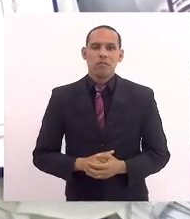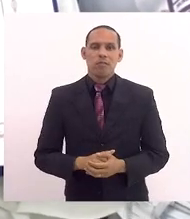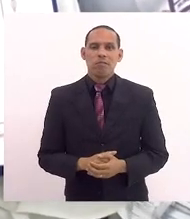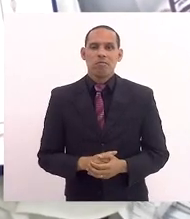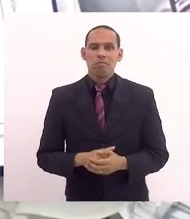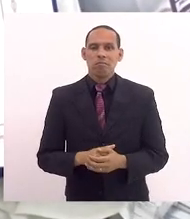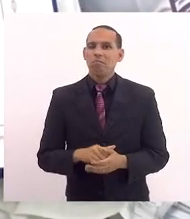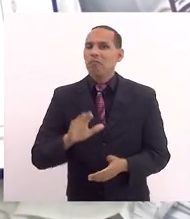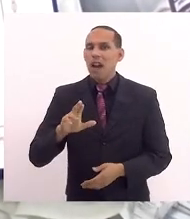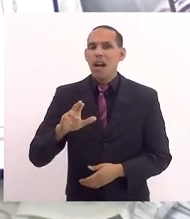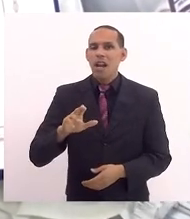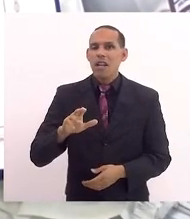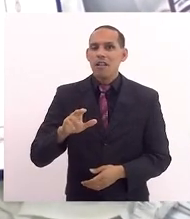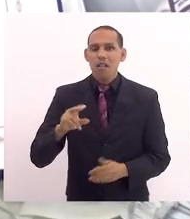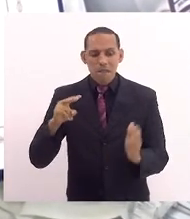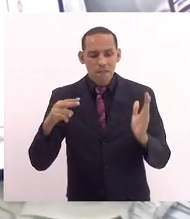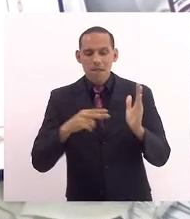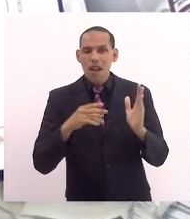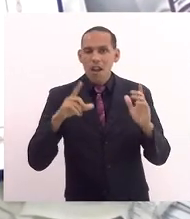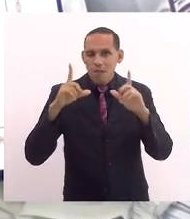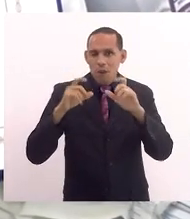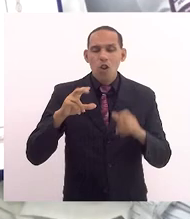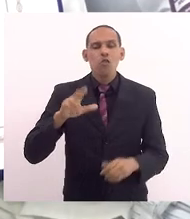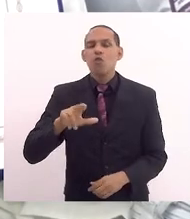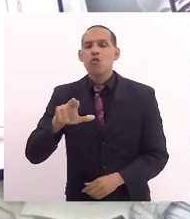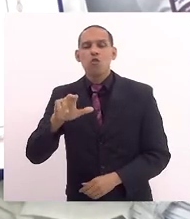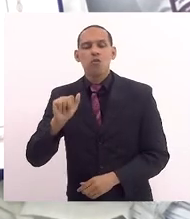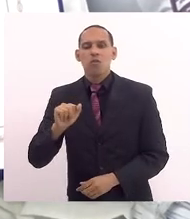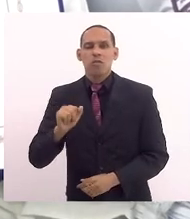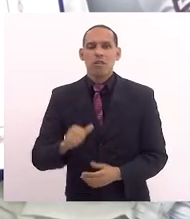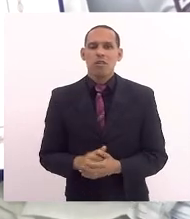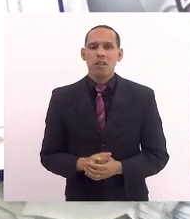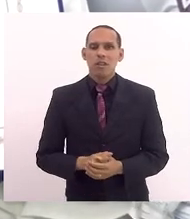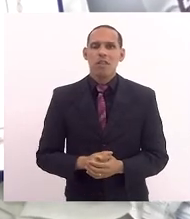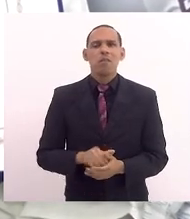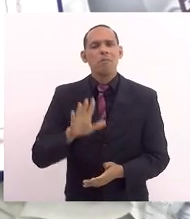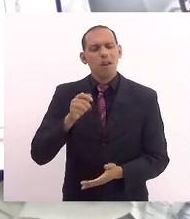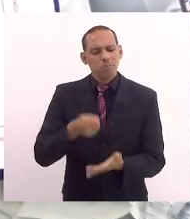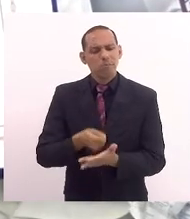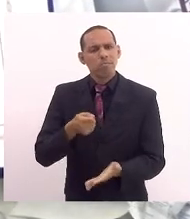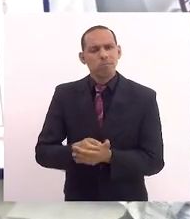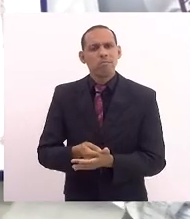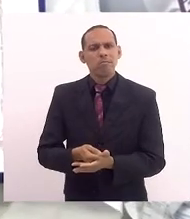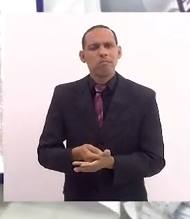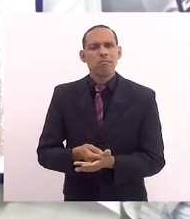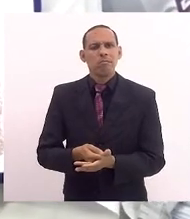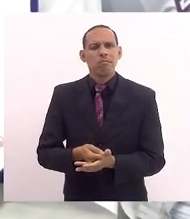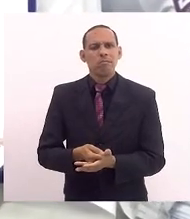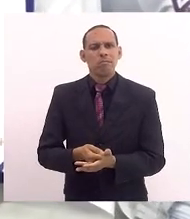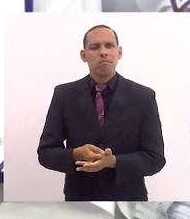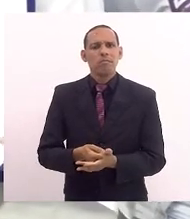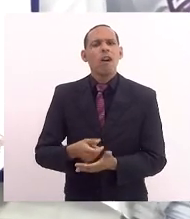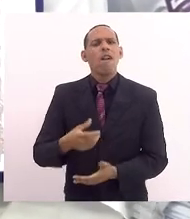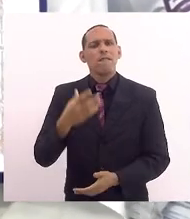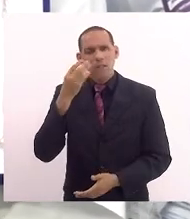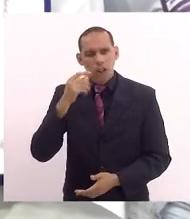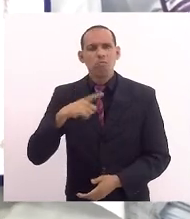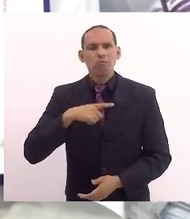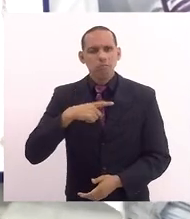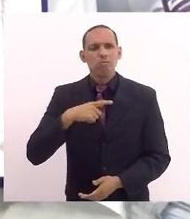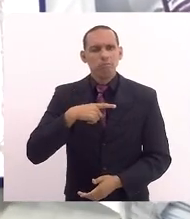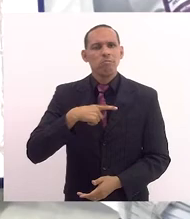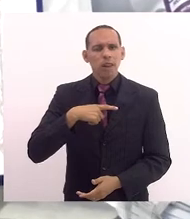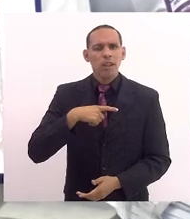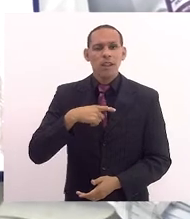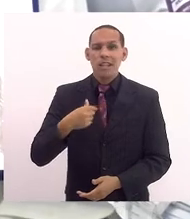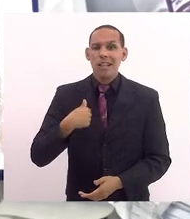e nunca ninguém ter visto a foto que me incriminaram, insistiram em dizer que existia essa foto. E